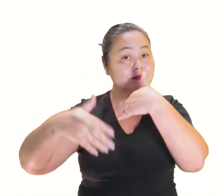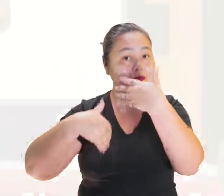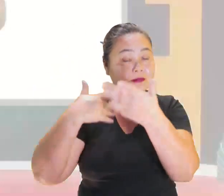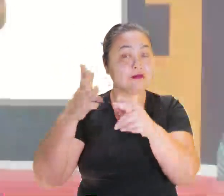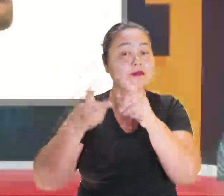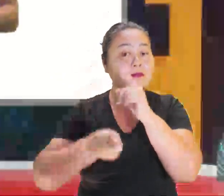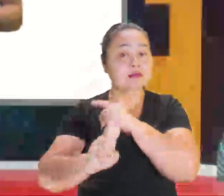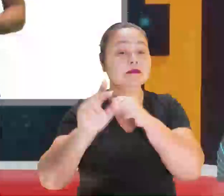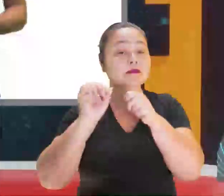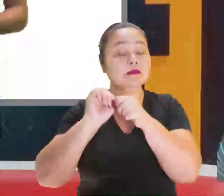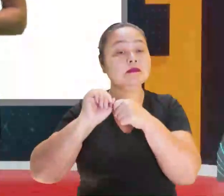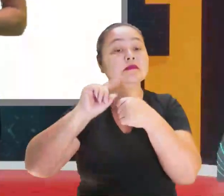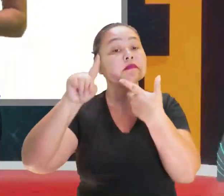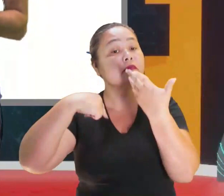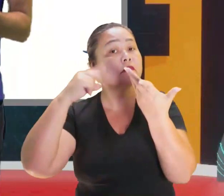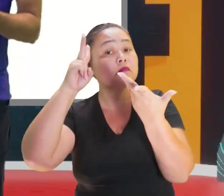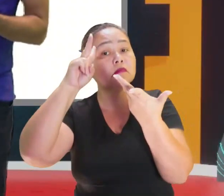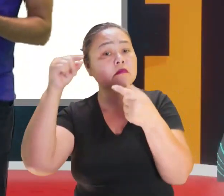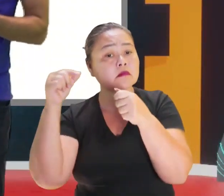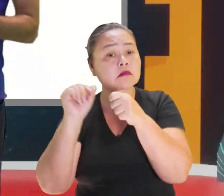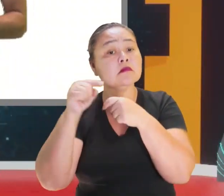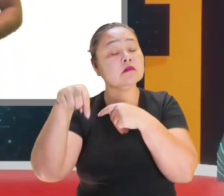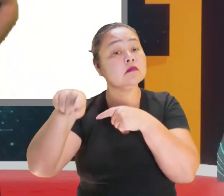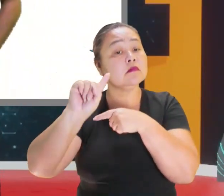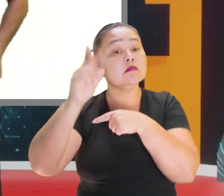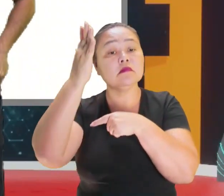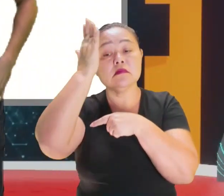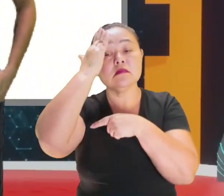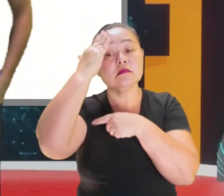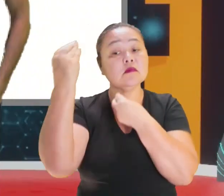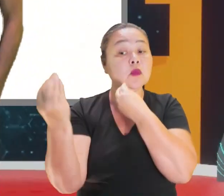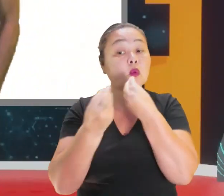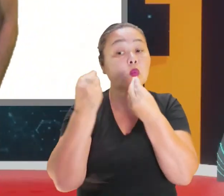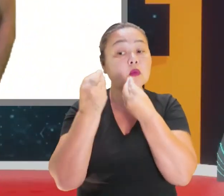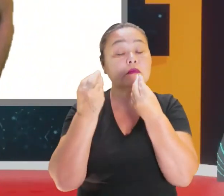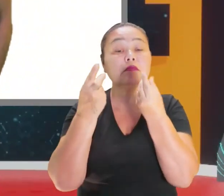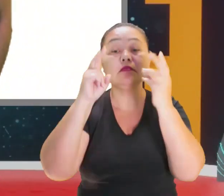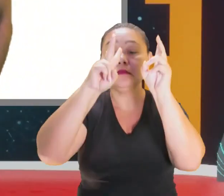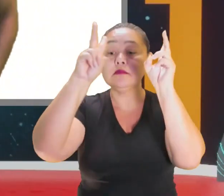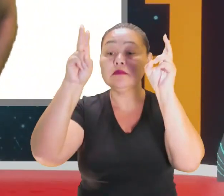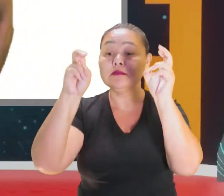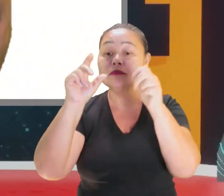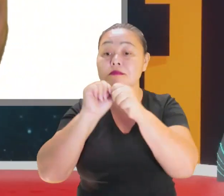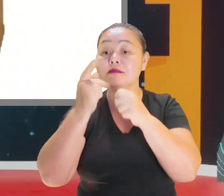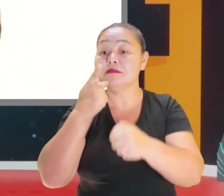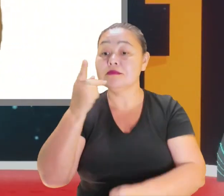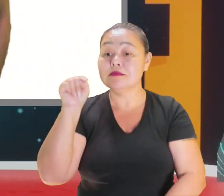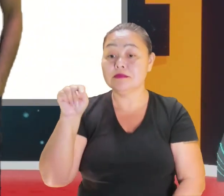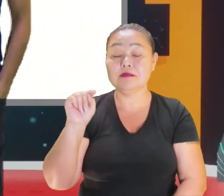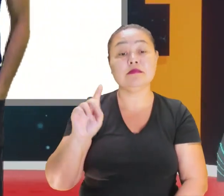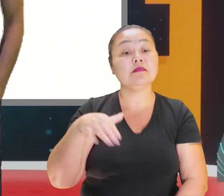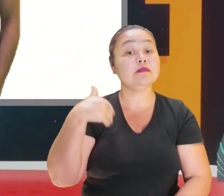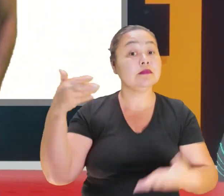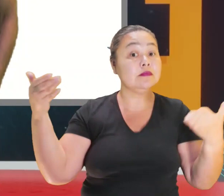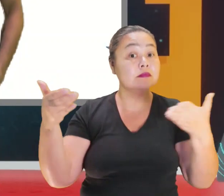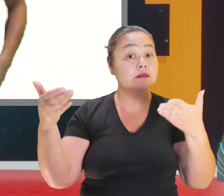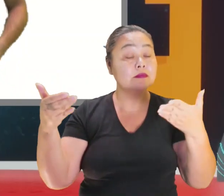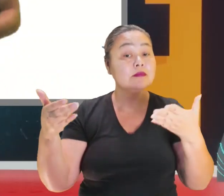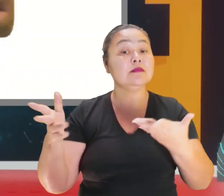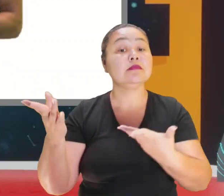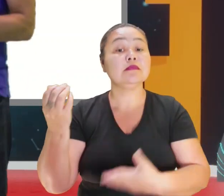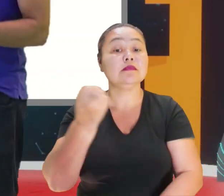gente precisar de alguma coisa, fizer referência a vocês já vão saber do que está se tratando, de quem a gente está falando. E agora vamos